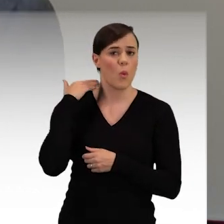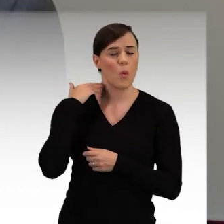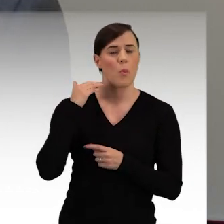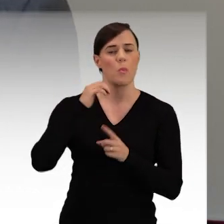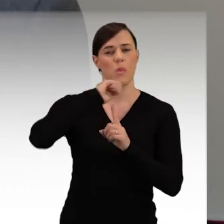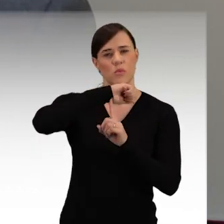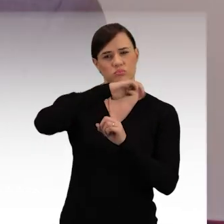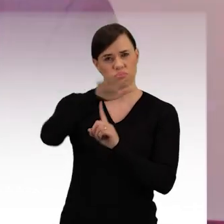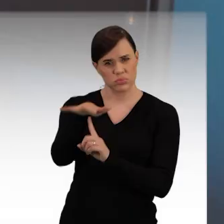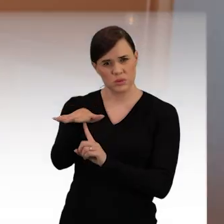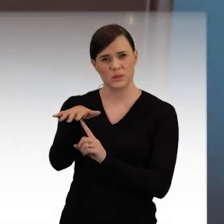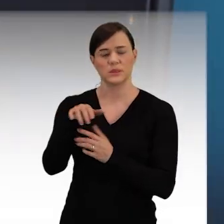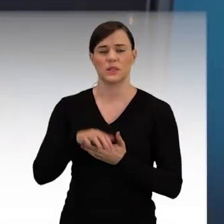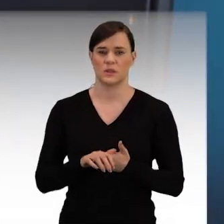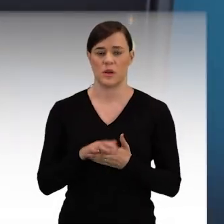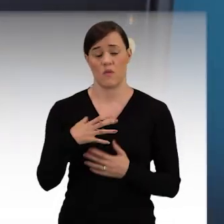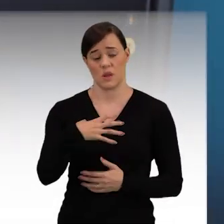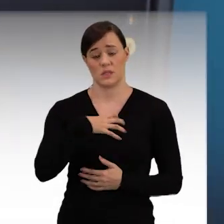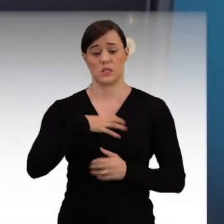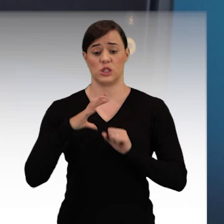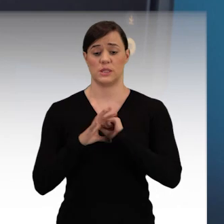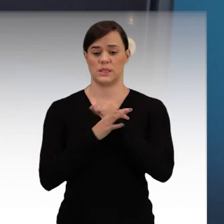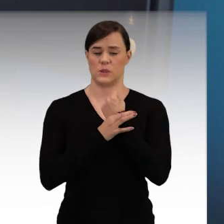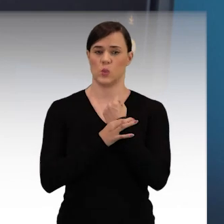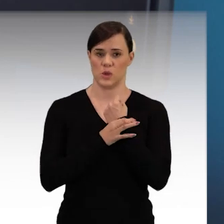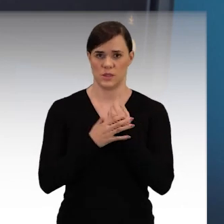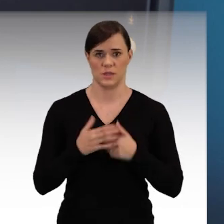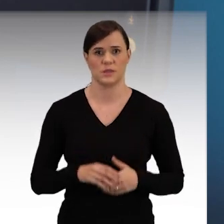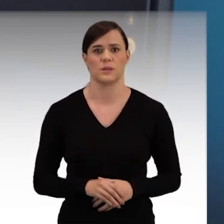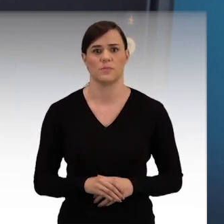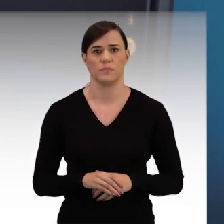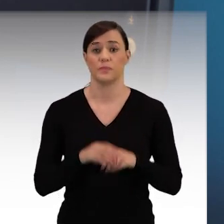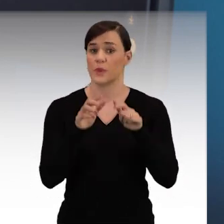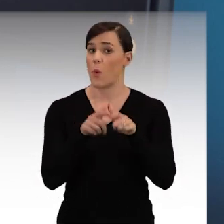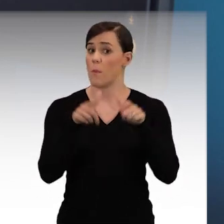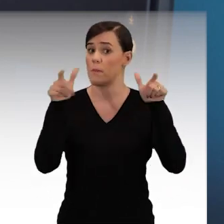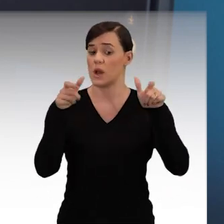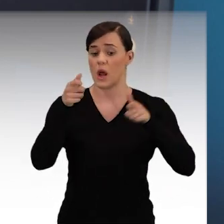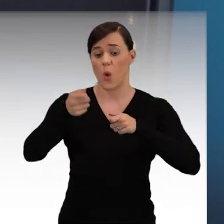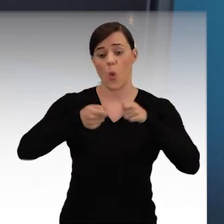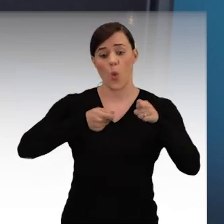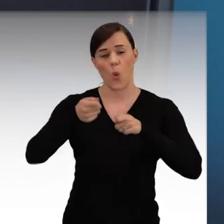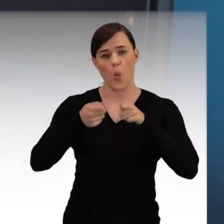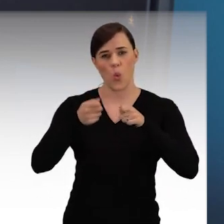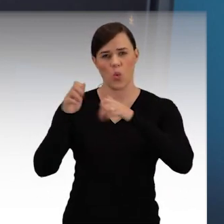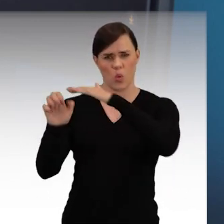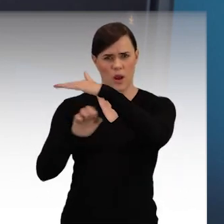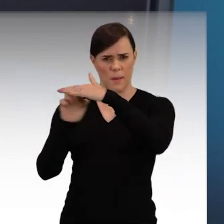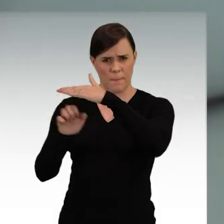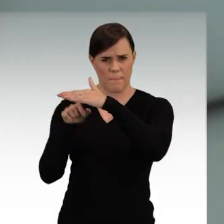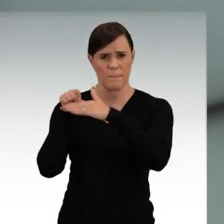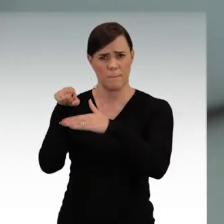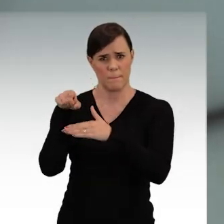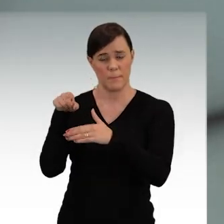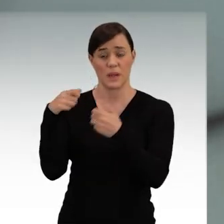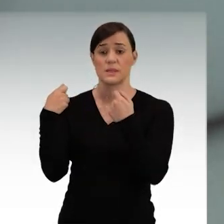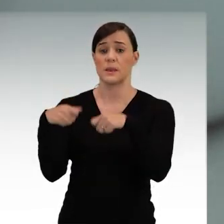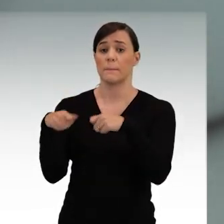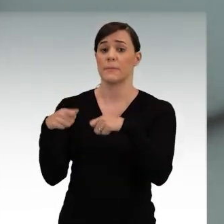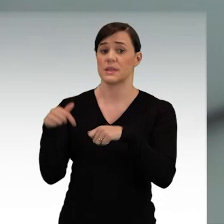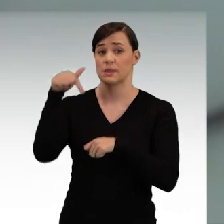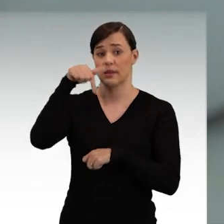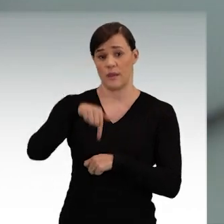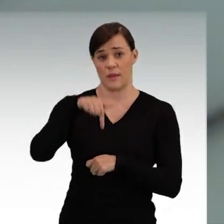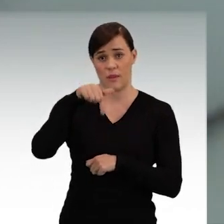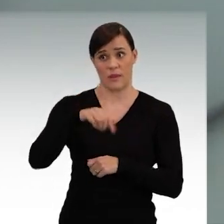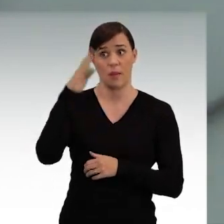endereçar vai trazer muita segurança para o mercado. Para aumentar o controle, as corretoras agora devem ter sede